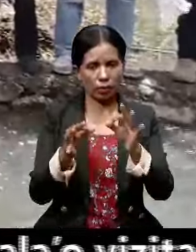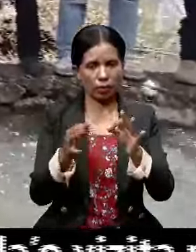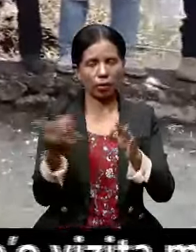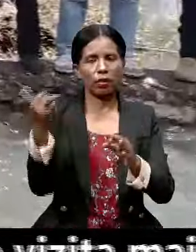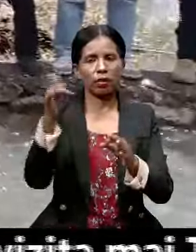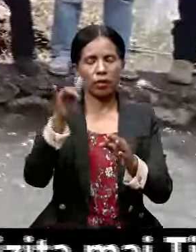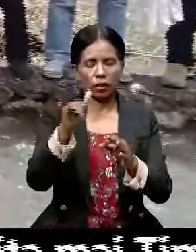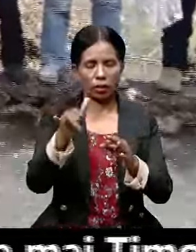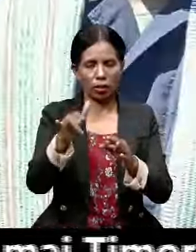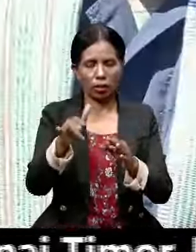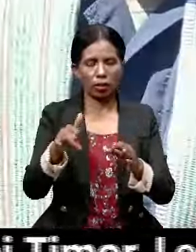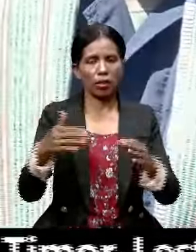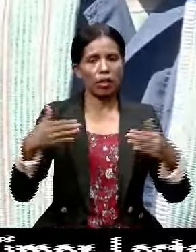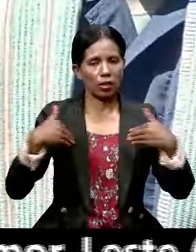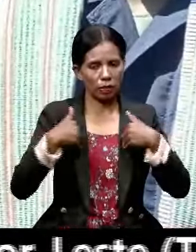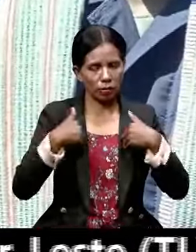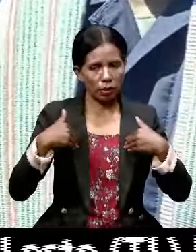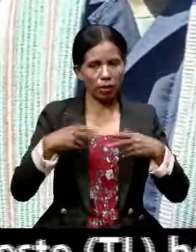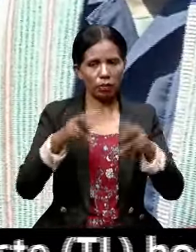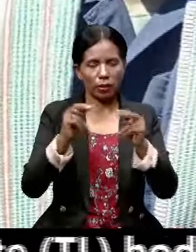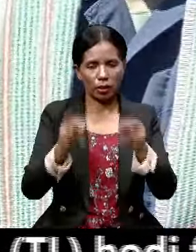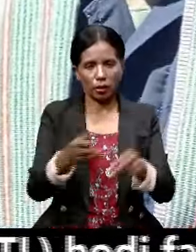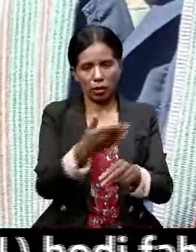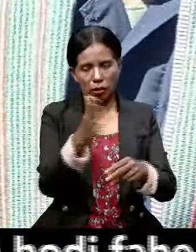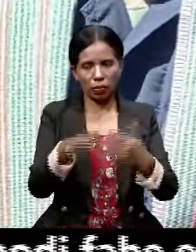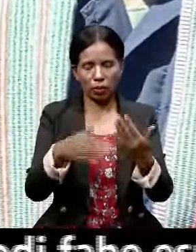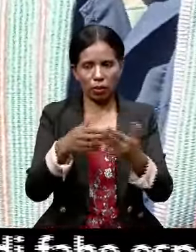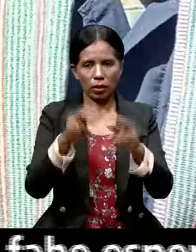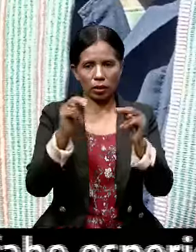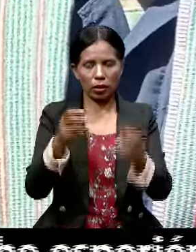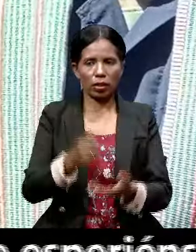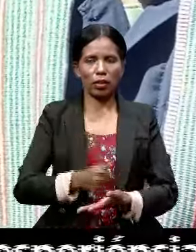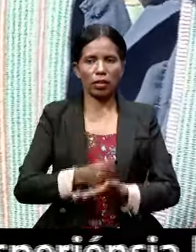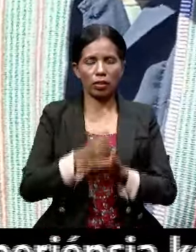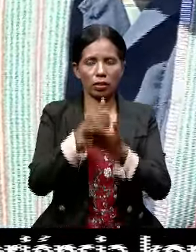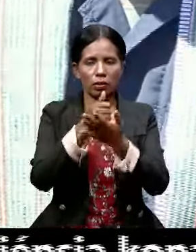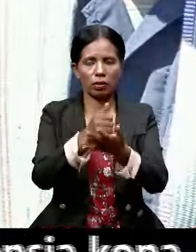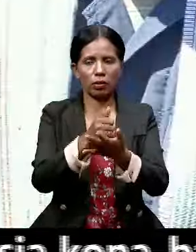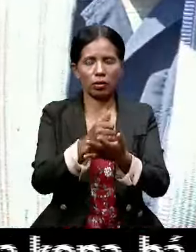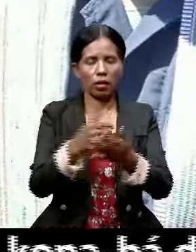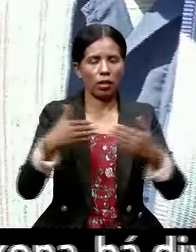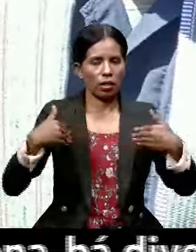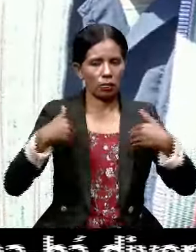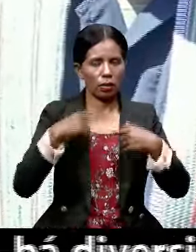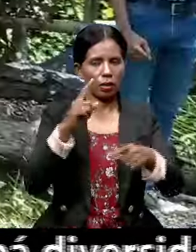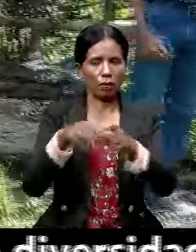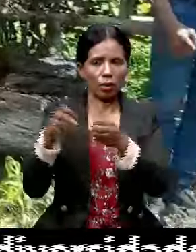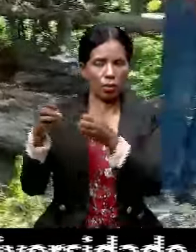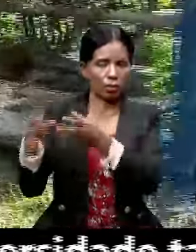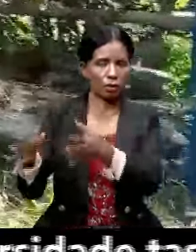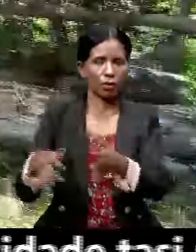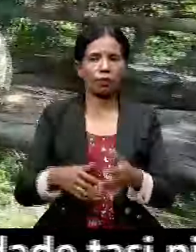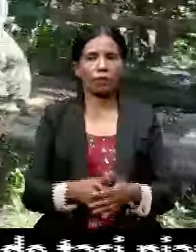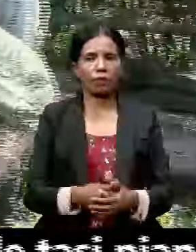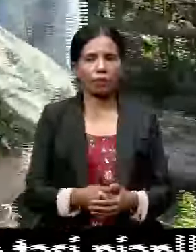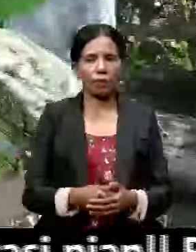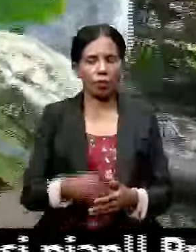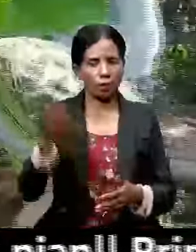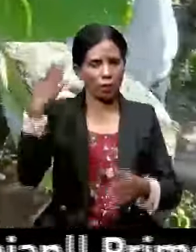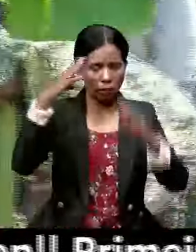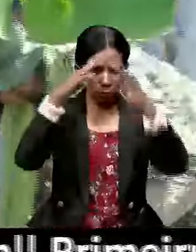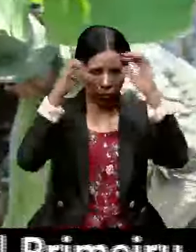nebe ya animal presida ita bot sira mos tengi tau matam ba animal keta husi ta abandona helede. Antes ne